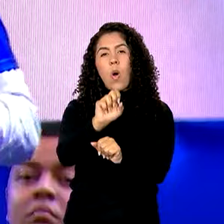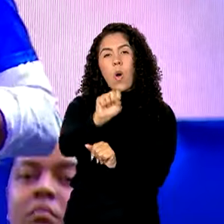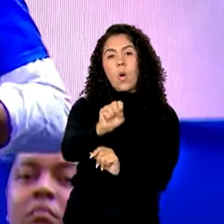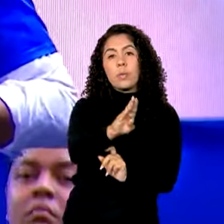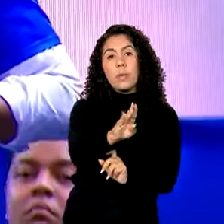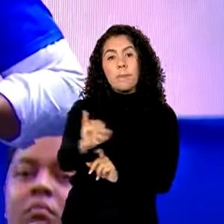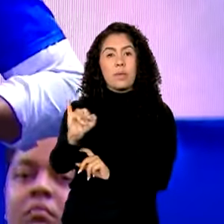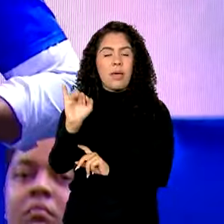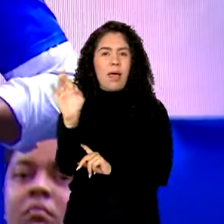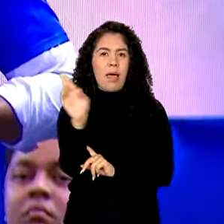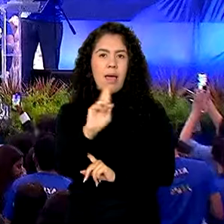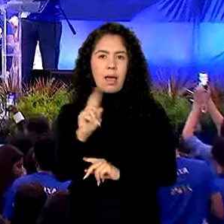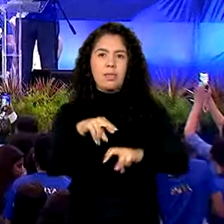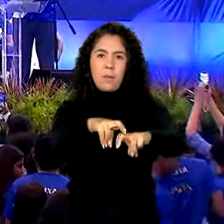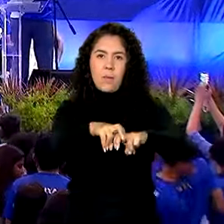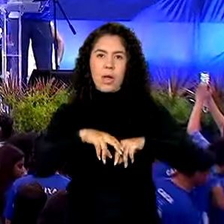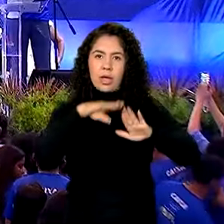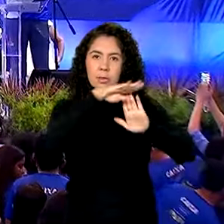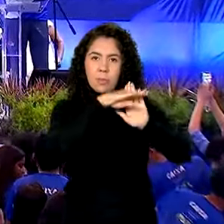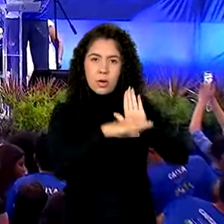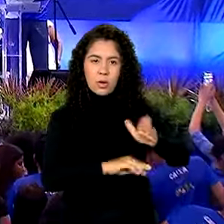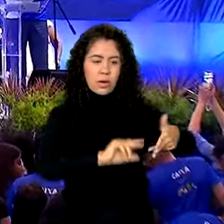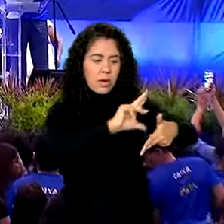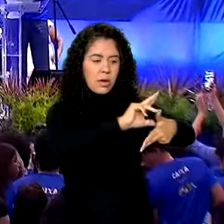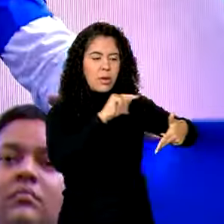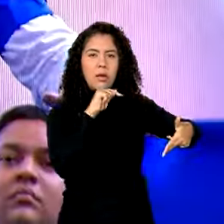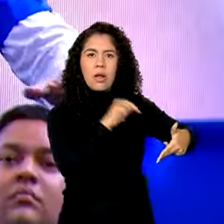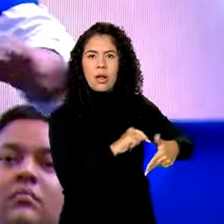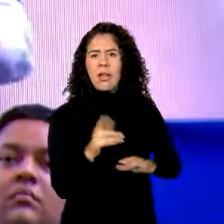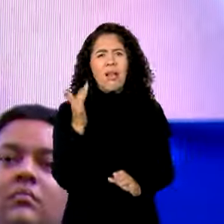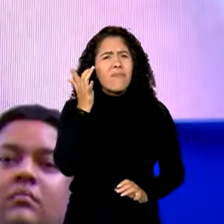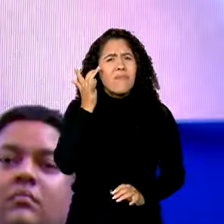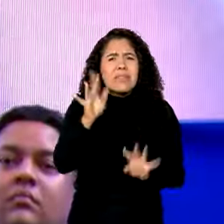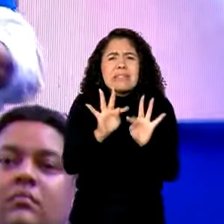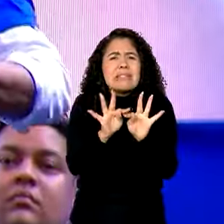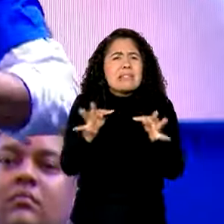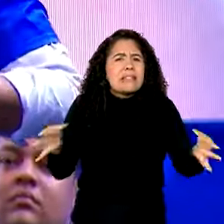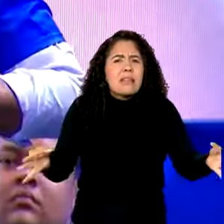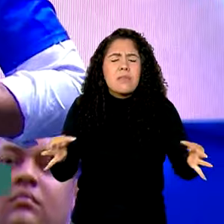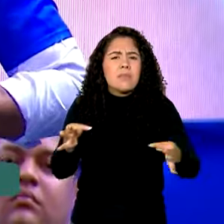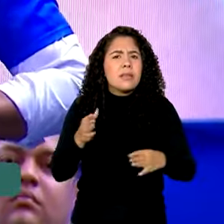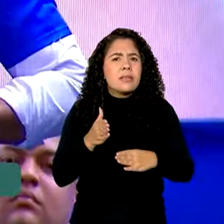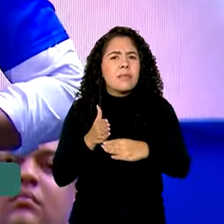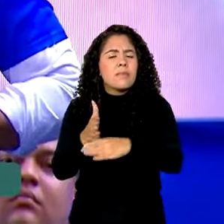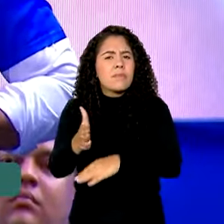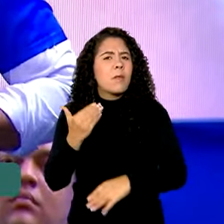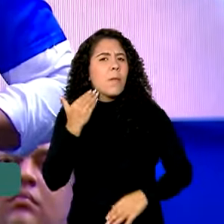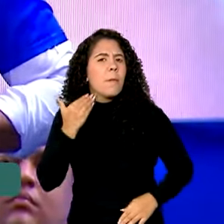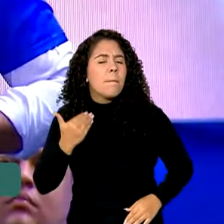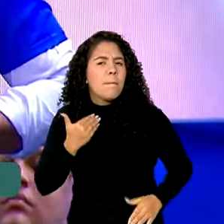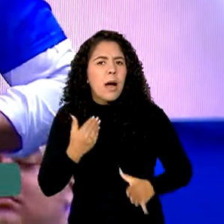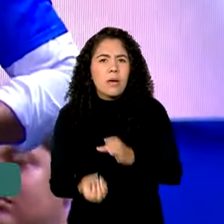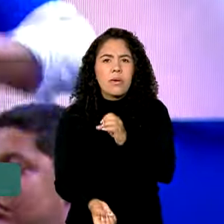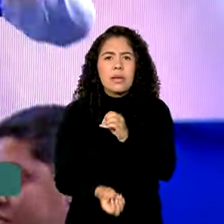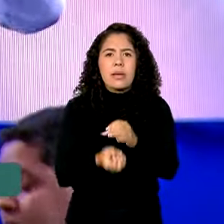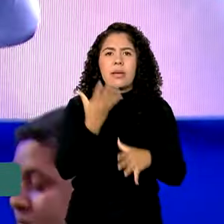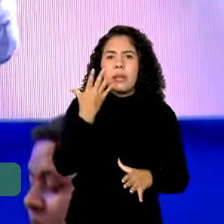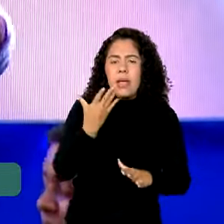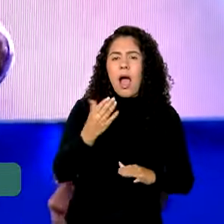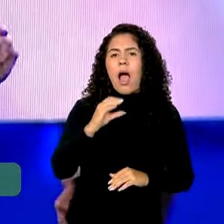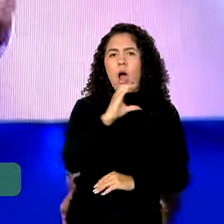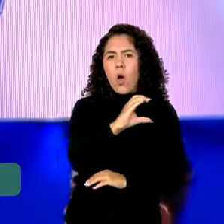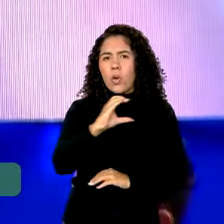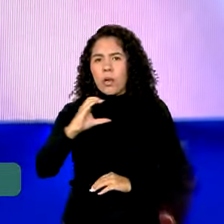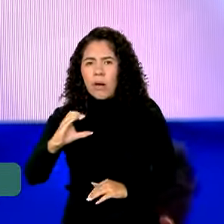ano nesse programa. A conta é fácil para abrir, a conta é eletrônica, é uma conta corrente, pode